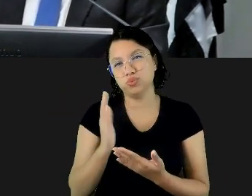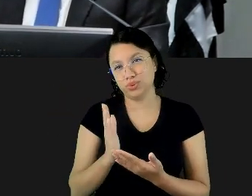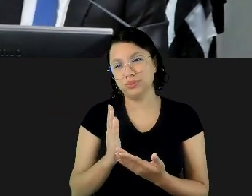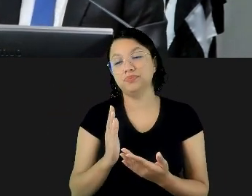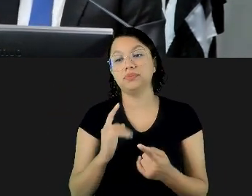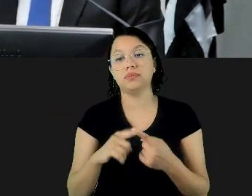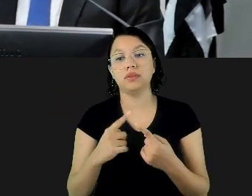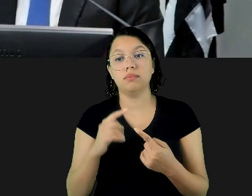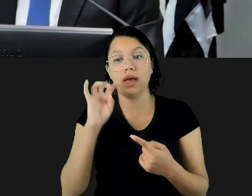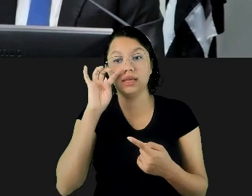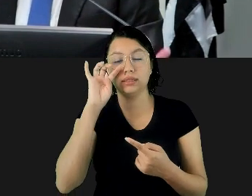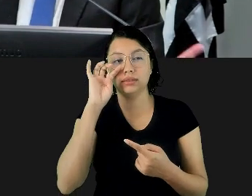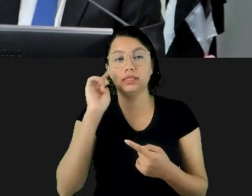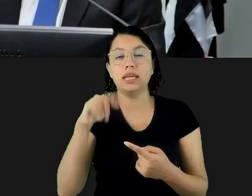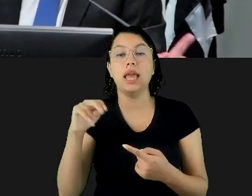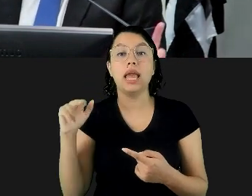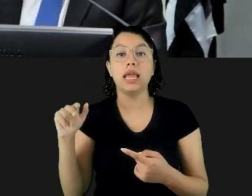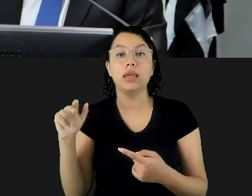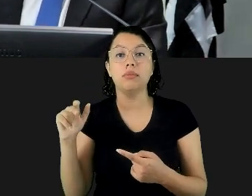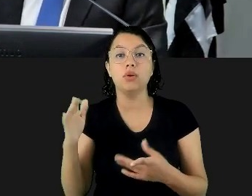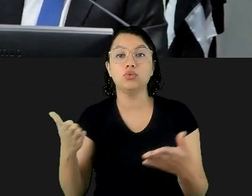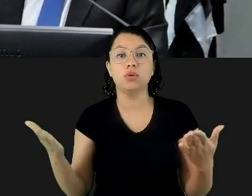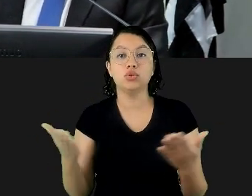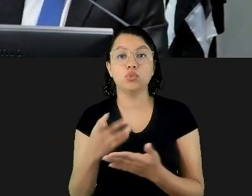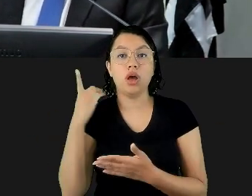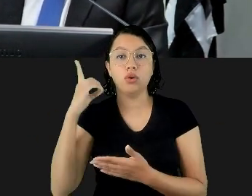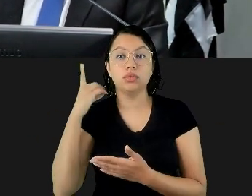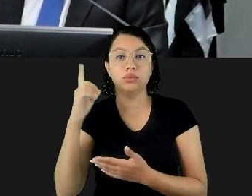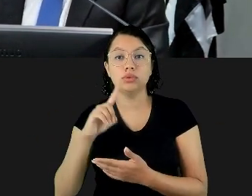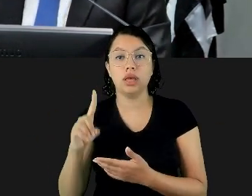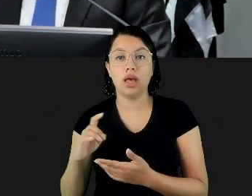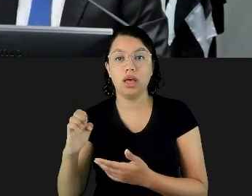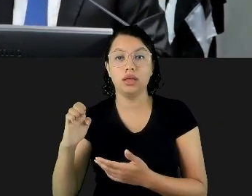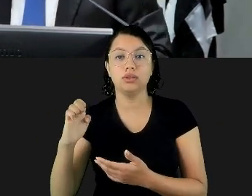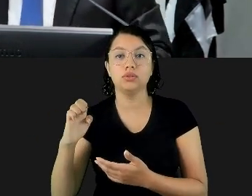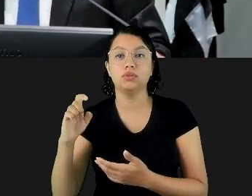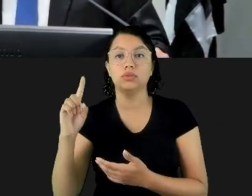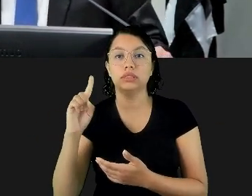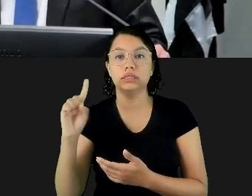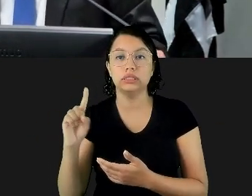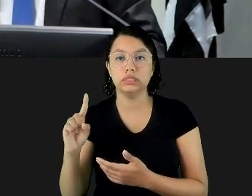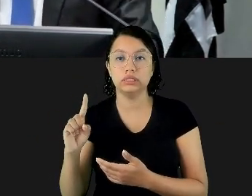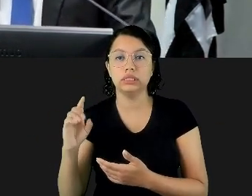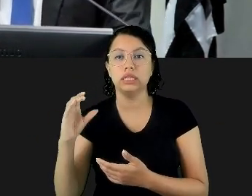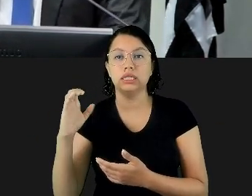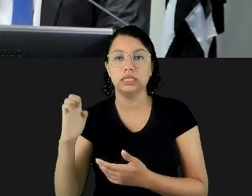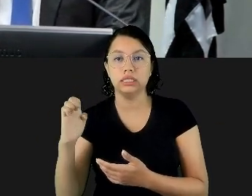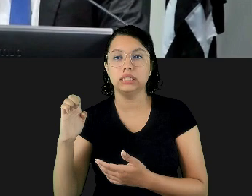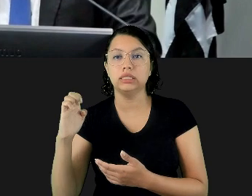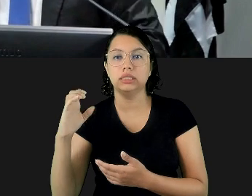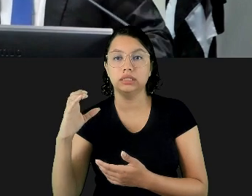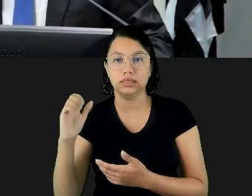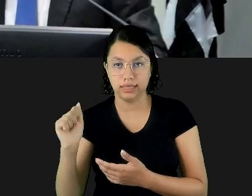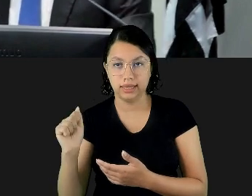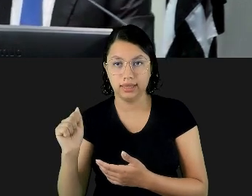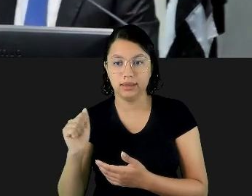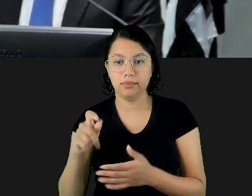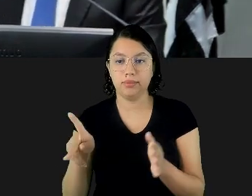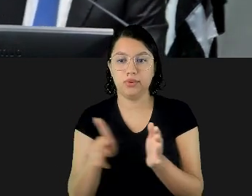ser irmão do atual deputado Zeca Miranda dos Santos, o popular Zeca do PT lá do